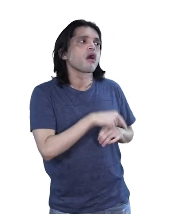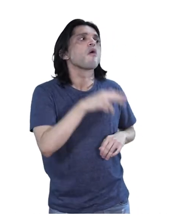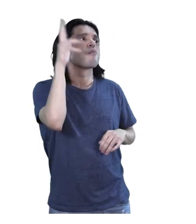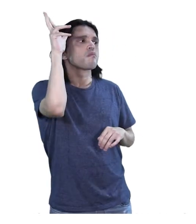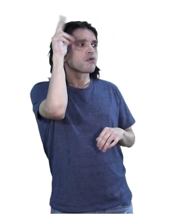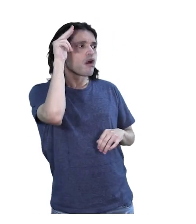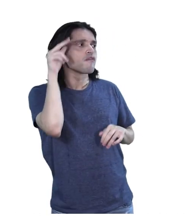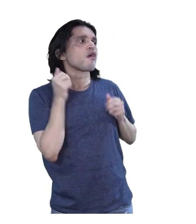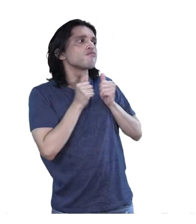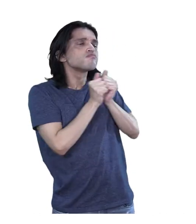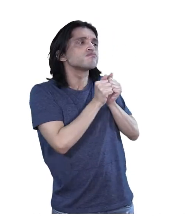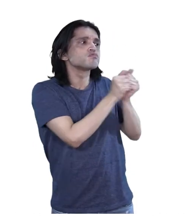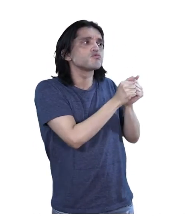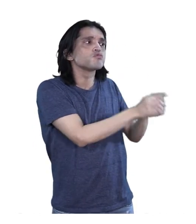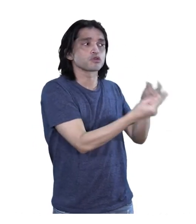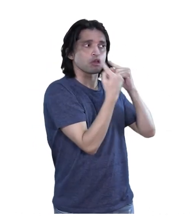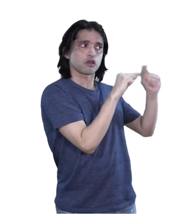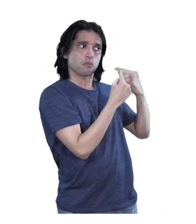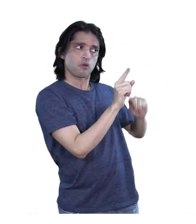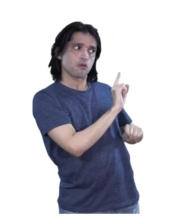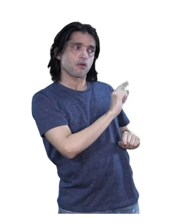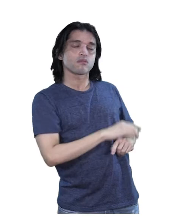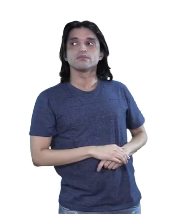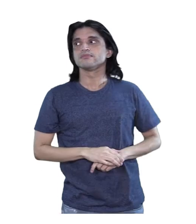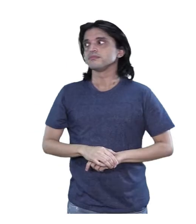reclamar nada. João Grilo.